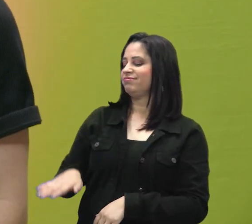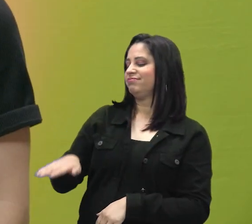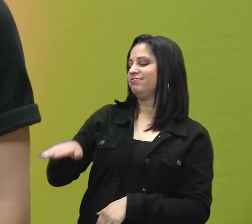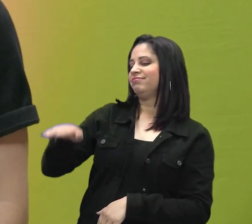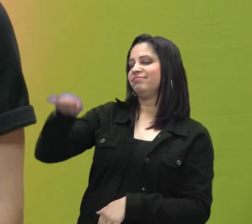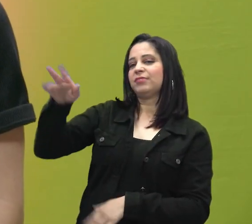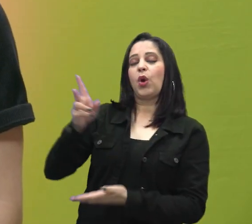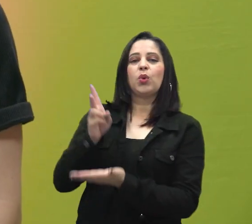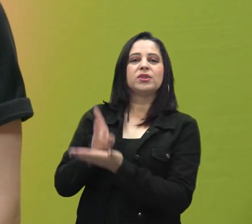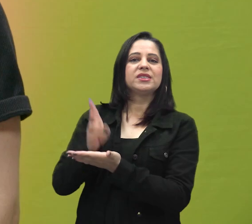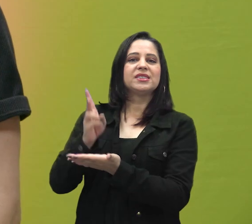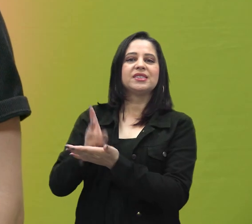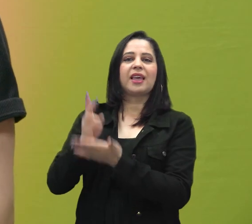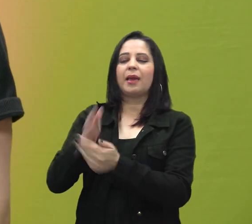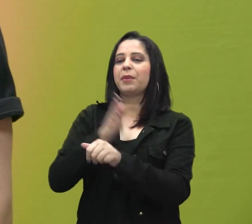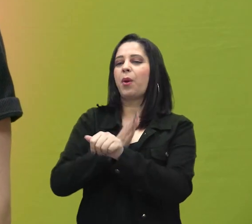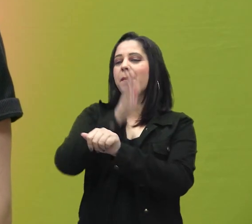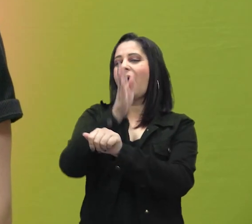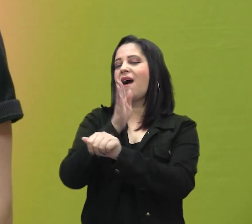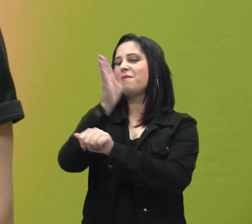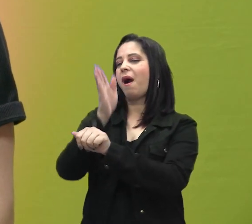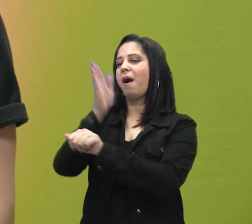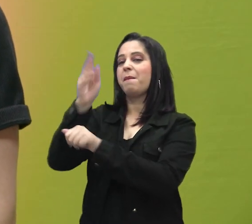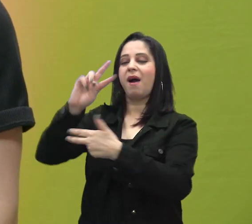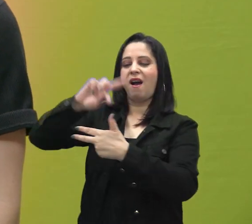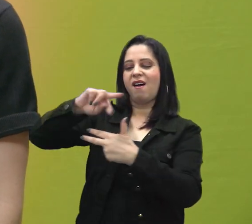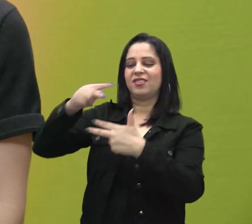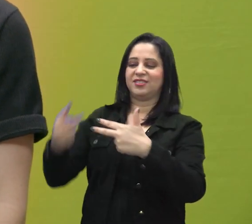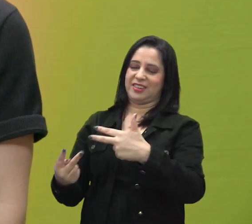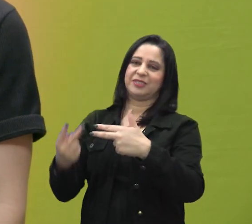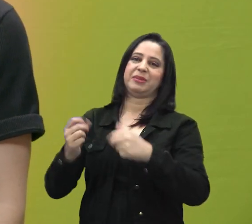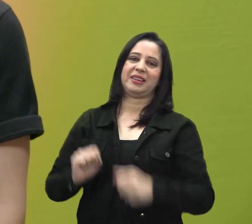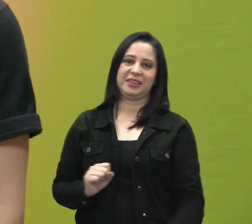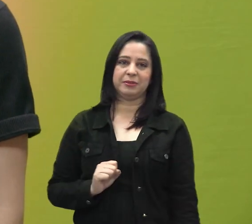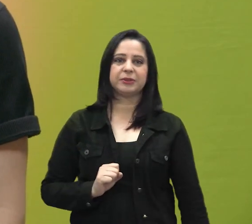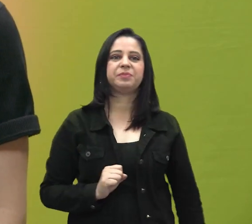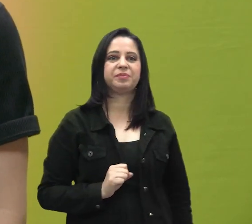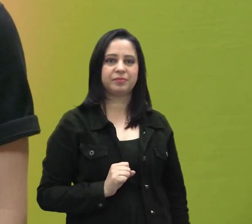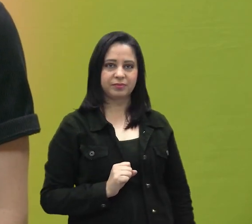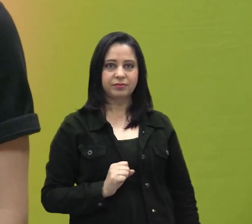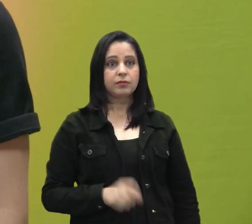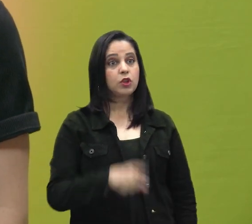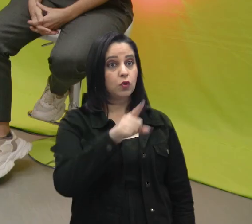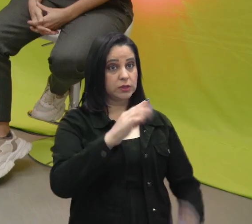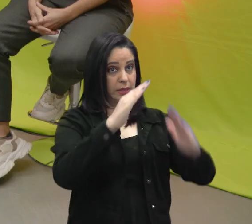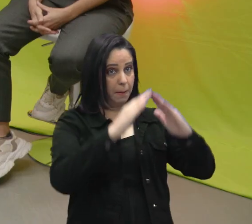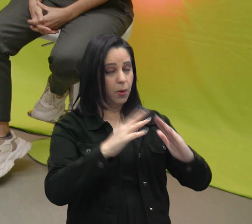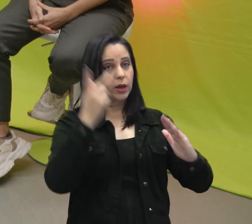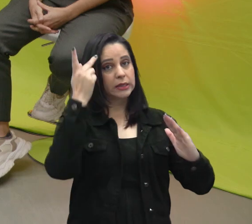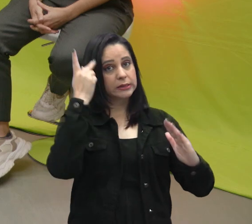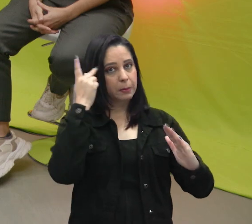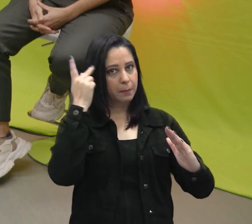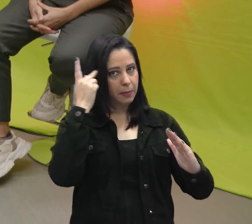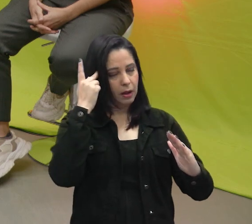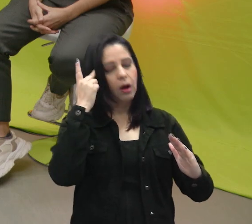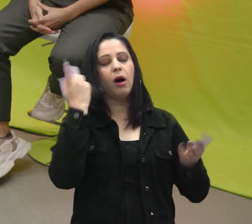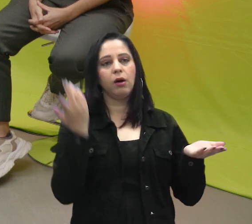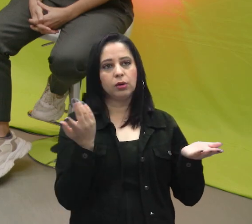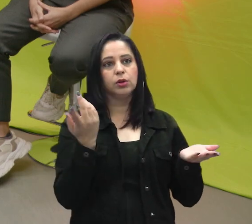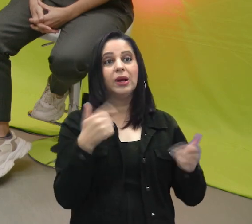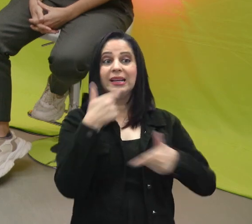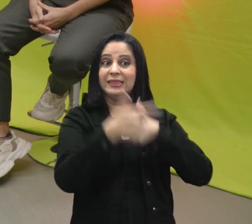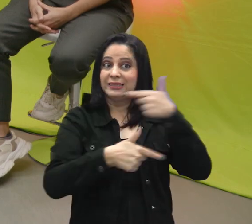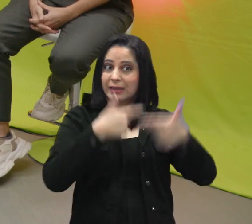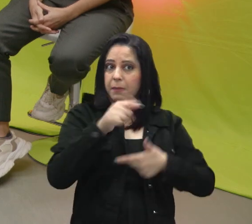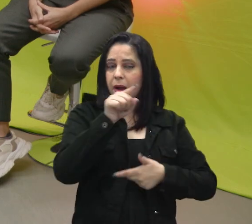crescência, né? Então sempre eu tive em todos os cantos aqui da região do Vale do Paraíba. É muito bom. Você hoje mora em São Paulo, Moro. Desempenha a tua carreira